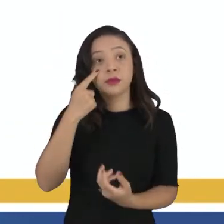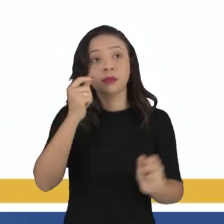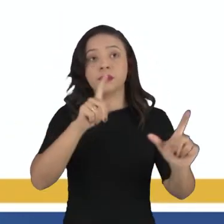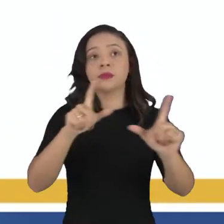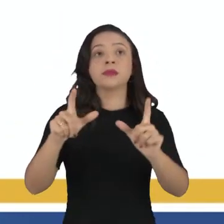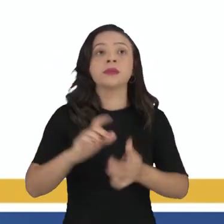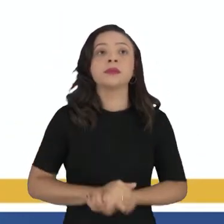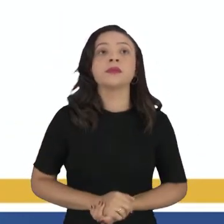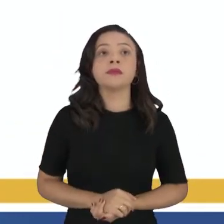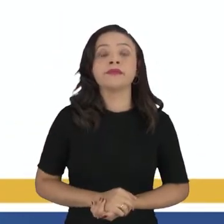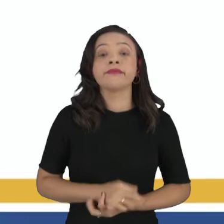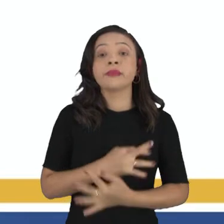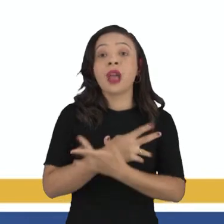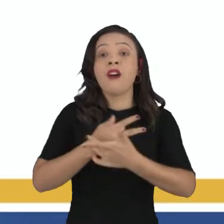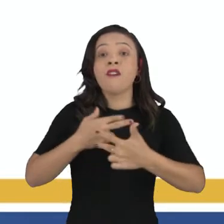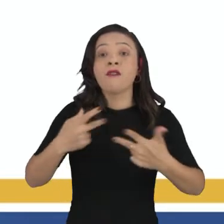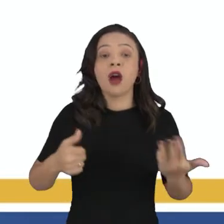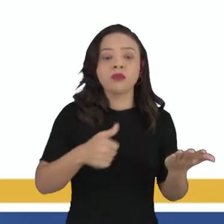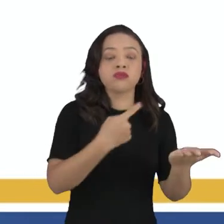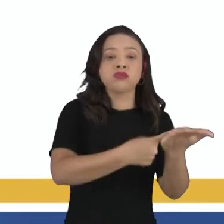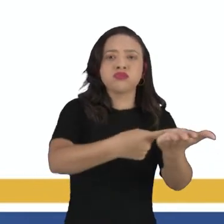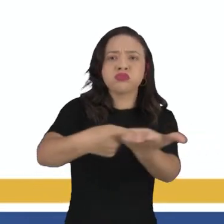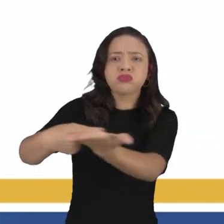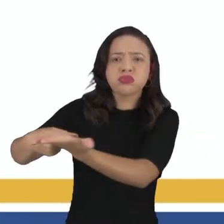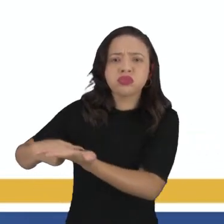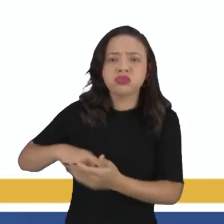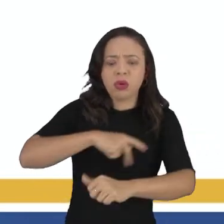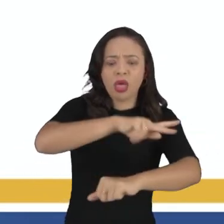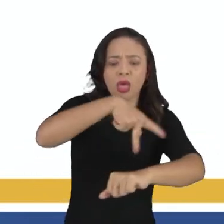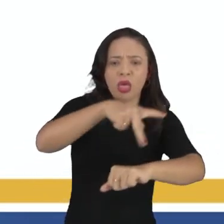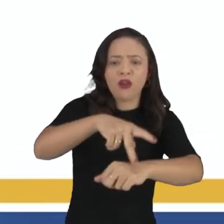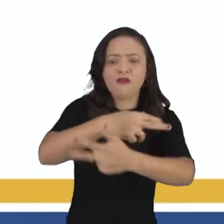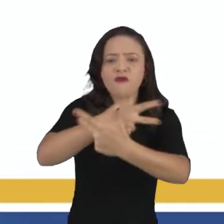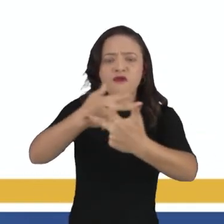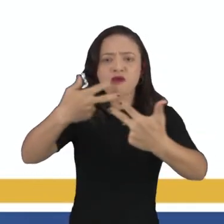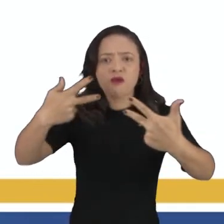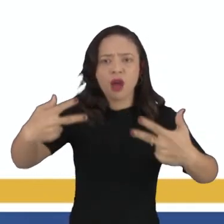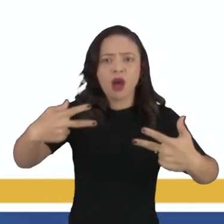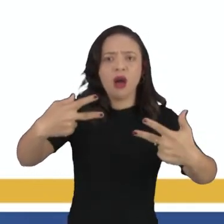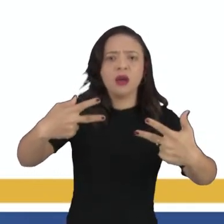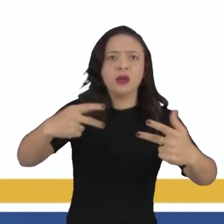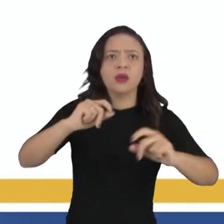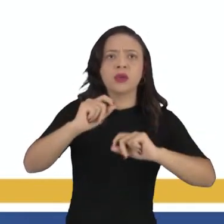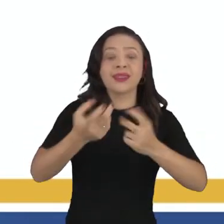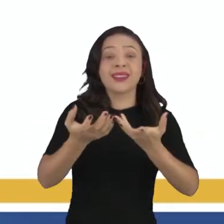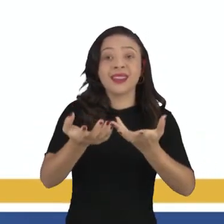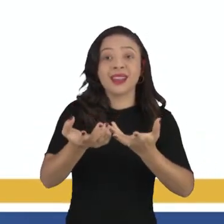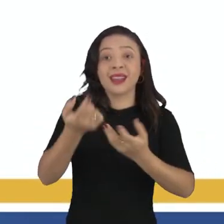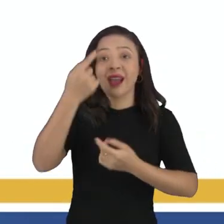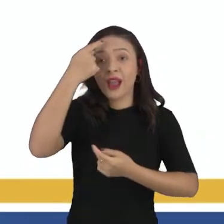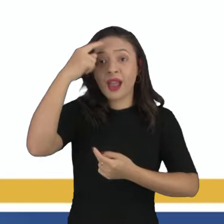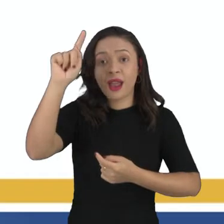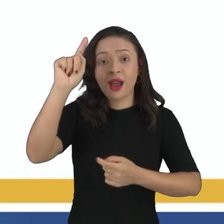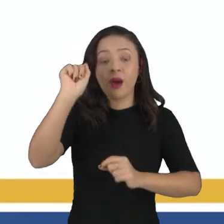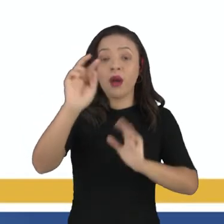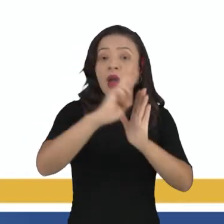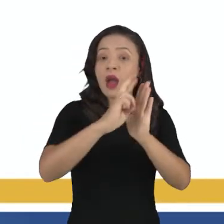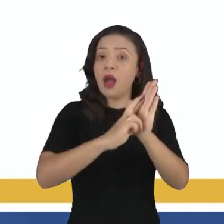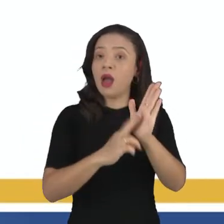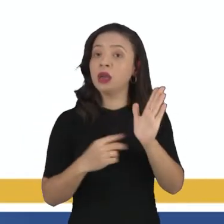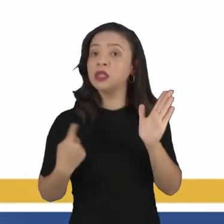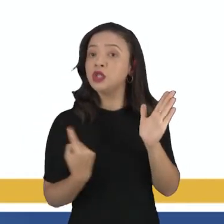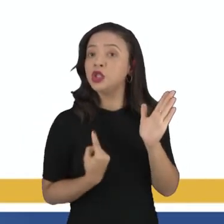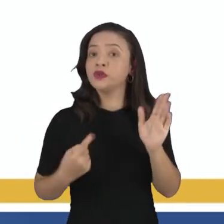telinha. Acordos internacionais entre diversos países buscam a adoção de ações